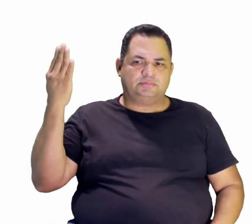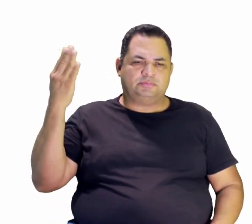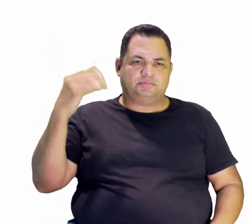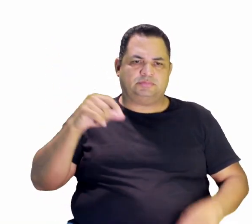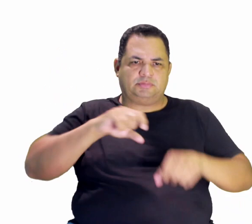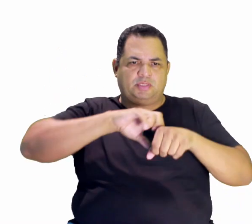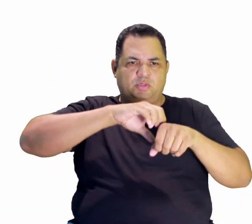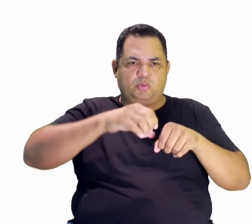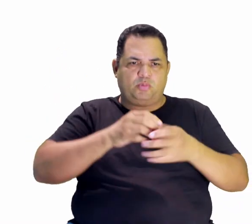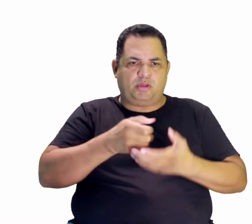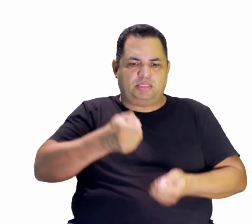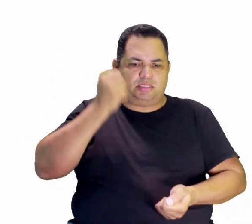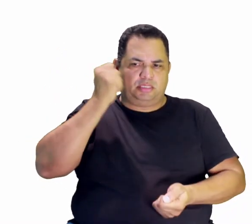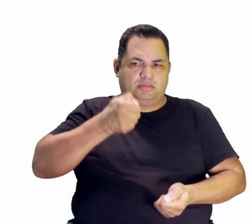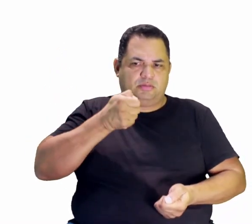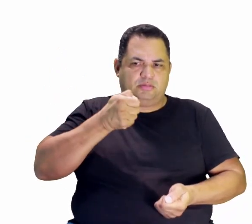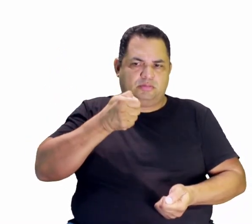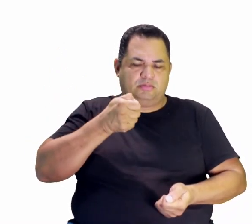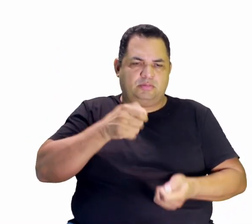nós temos...